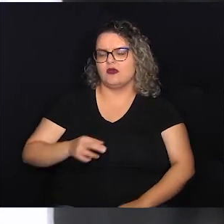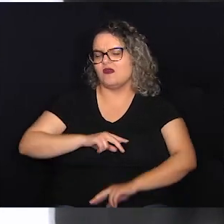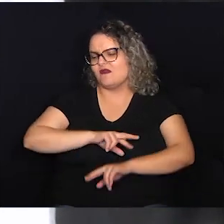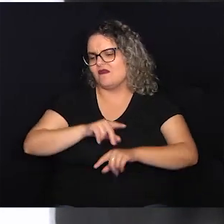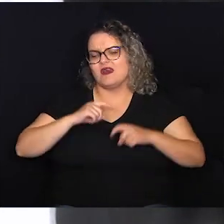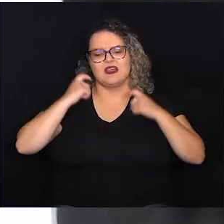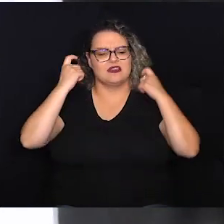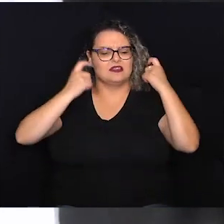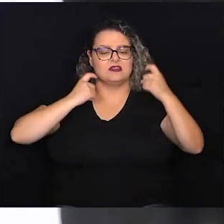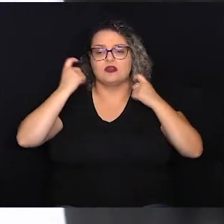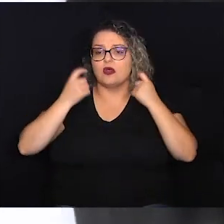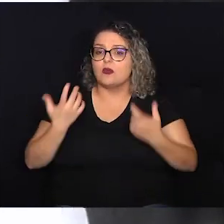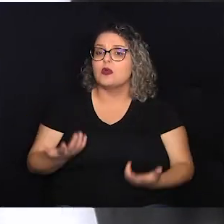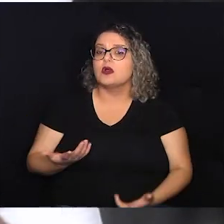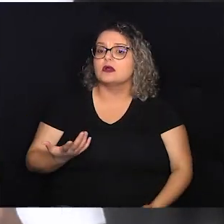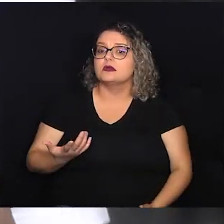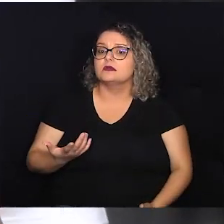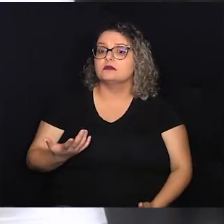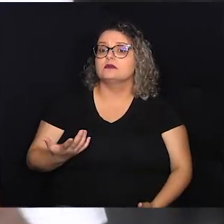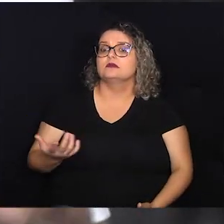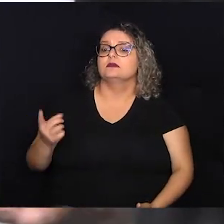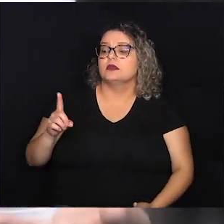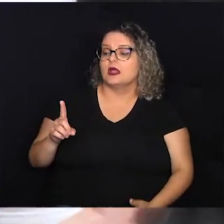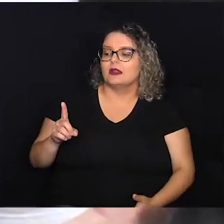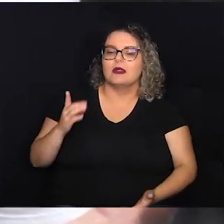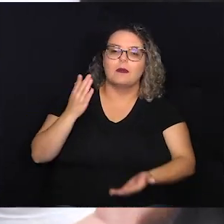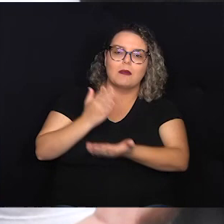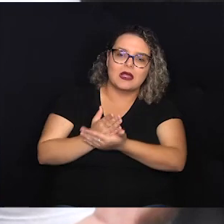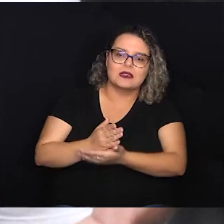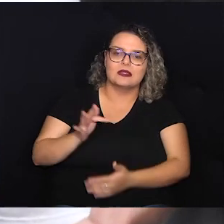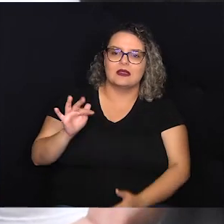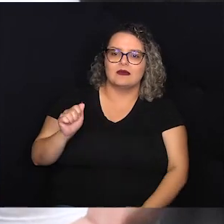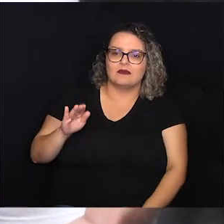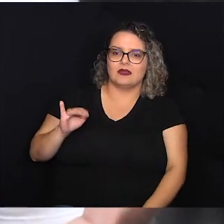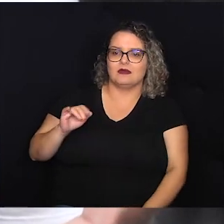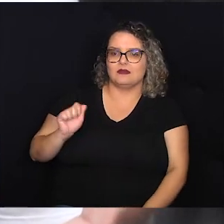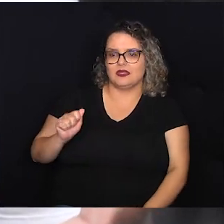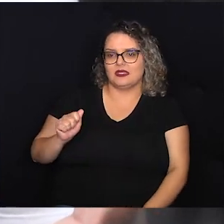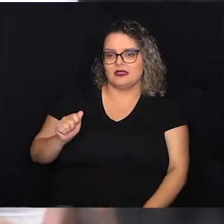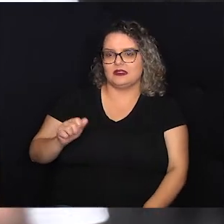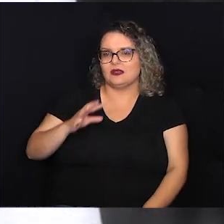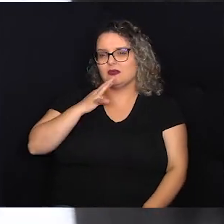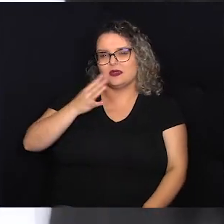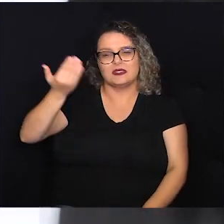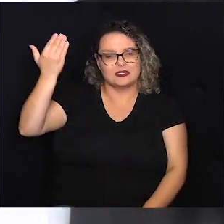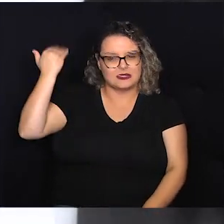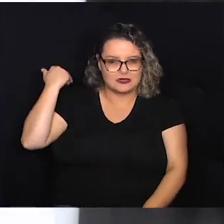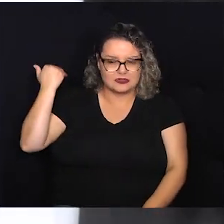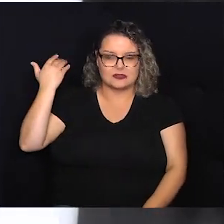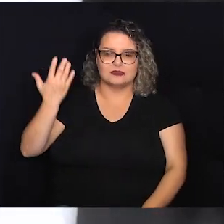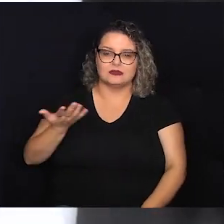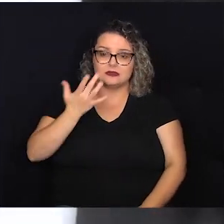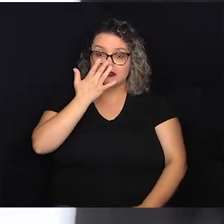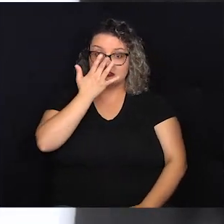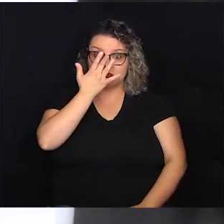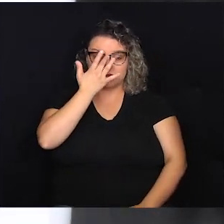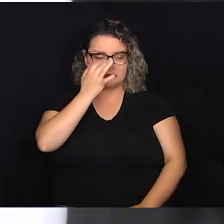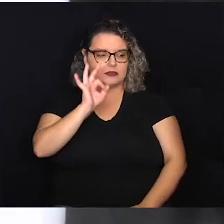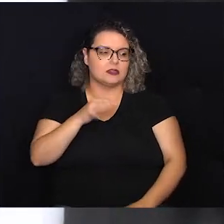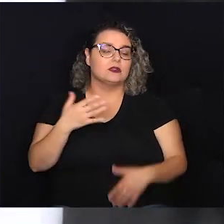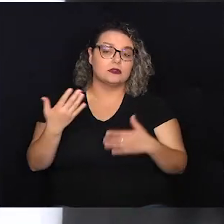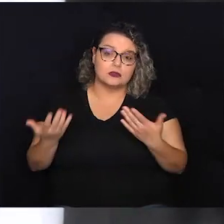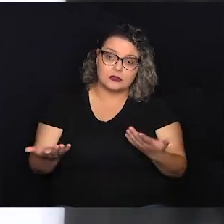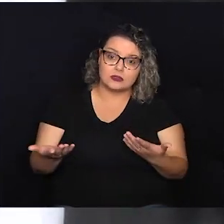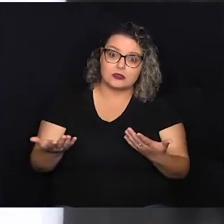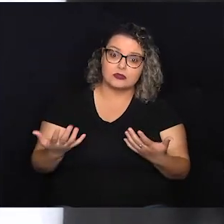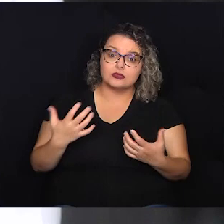preocupações que ela deixa de ser a Fabiana que eu conhecia muito tempo atrás. Certo. Então, e isso acaba, de uma maneira